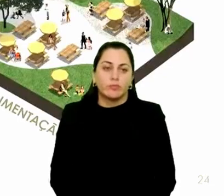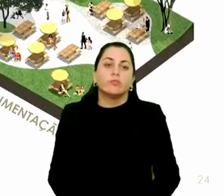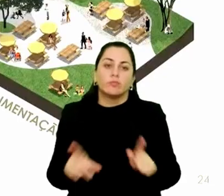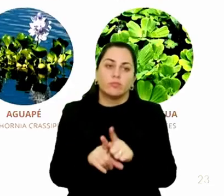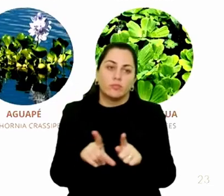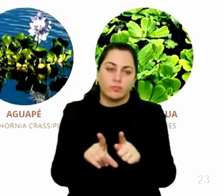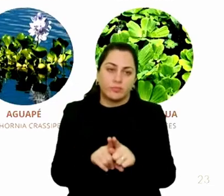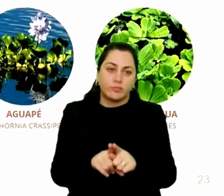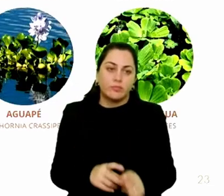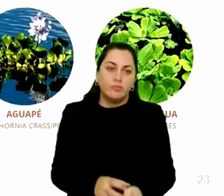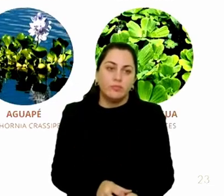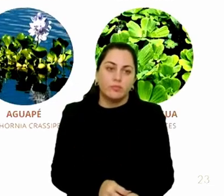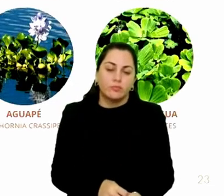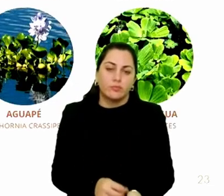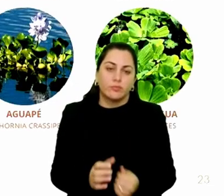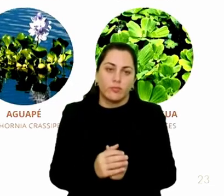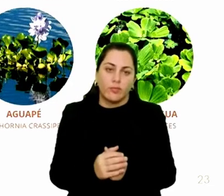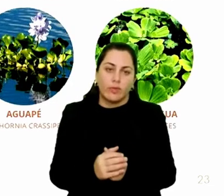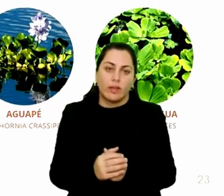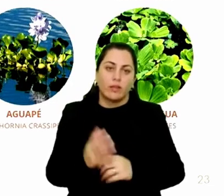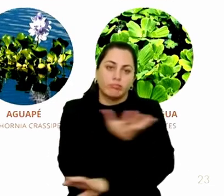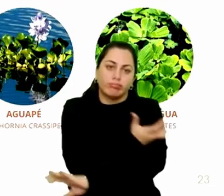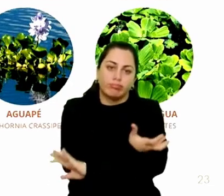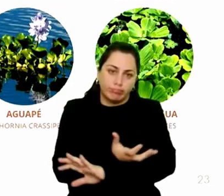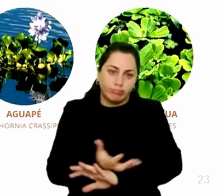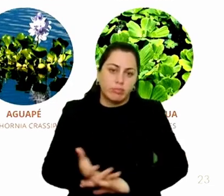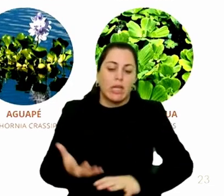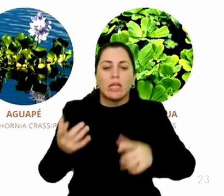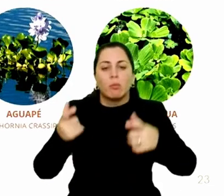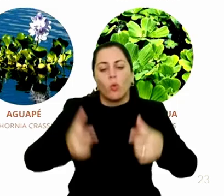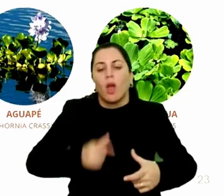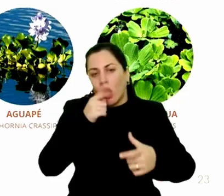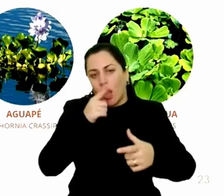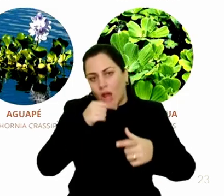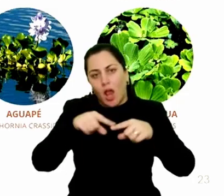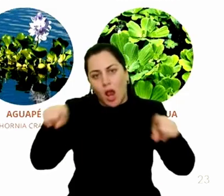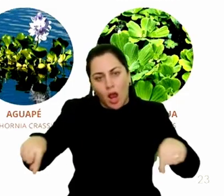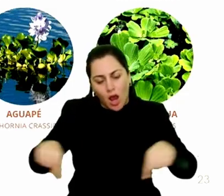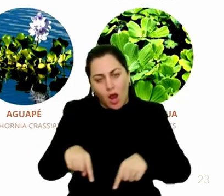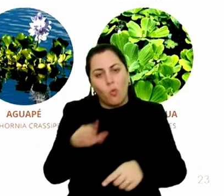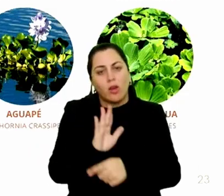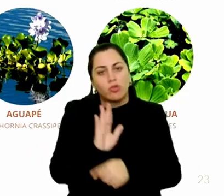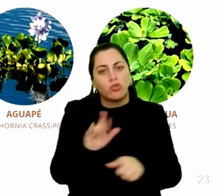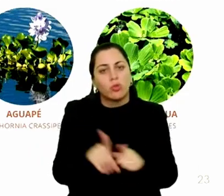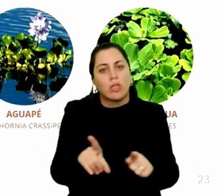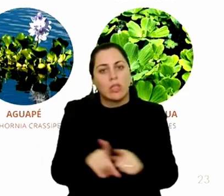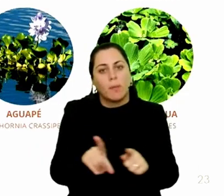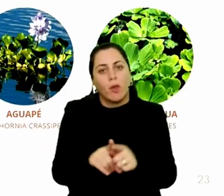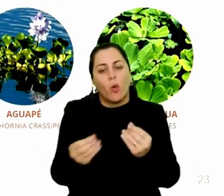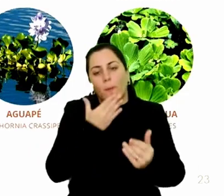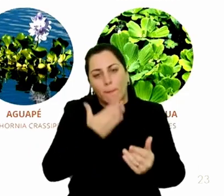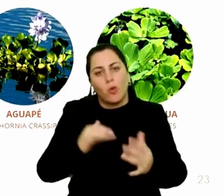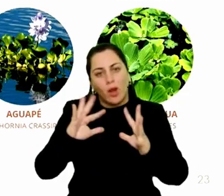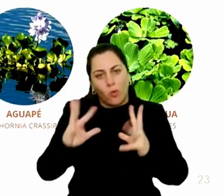de também... forrações e plantas aquáticas para ajudar na fitorremediação, que seria no auxílio da melhoria